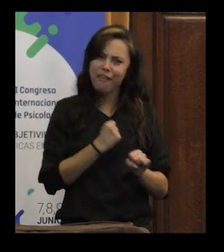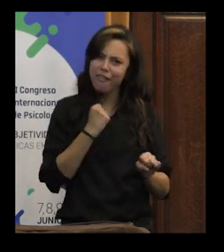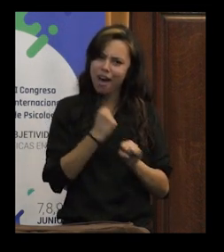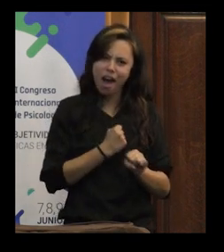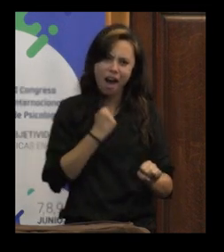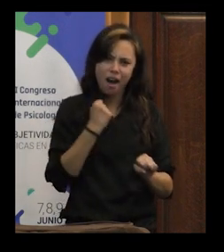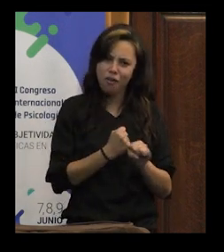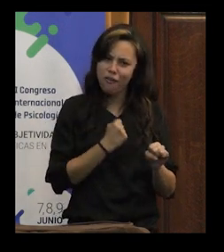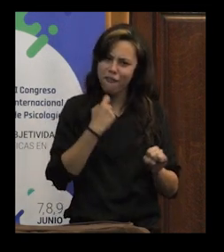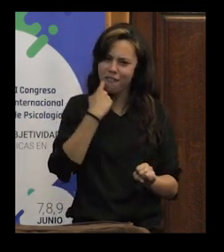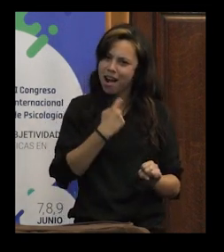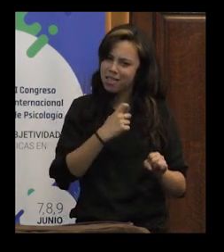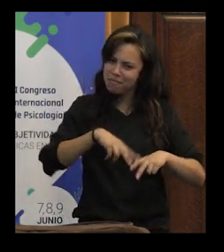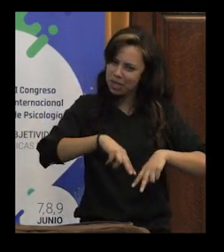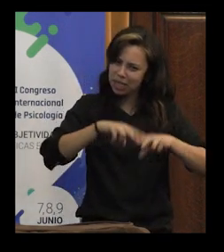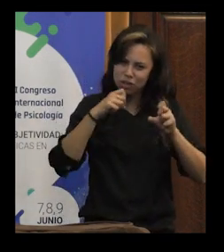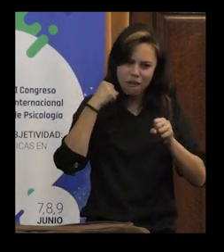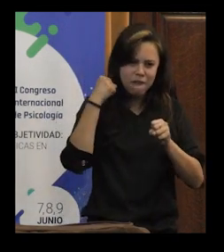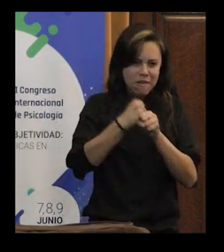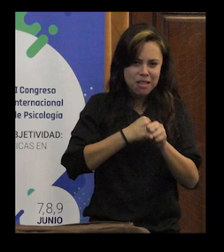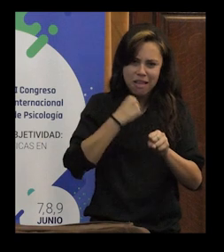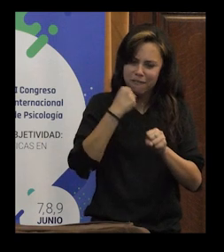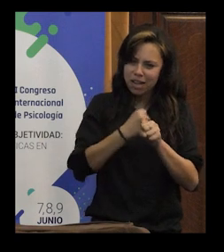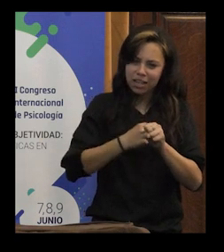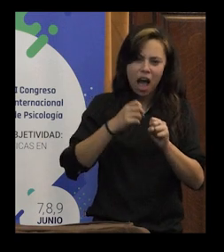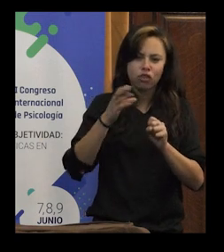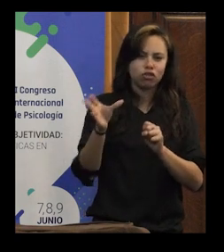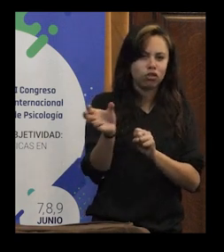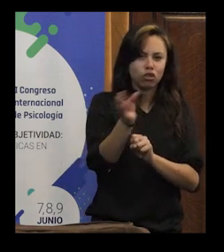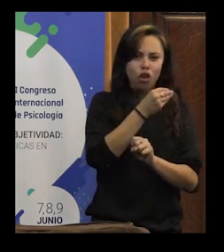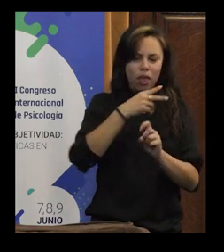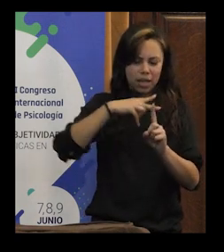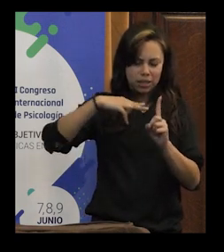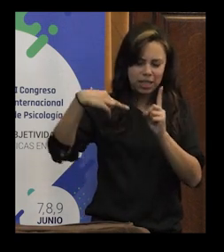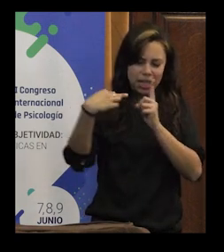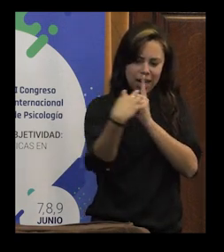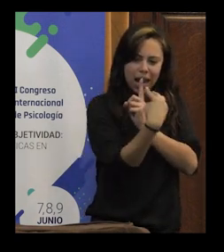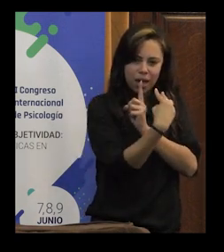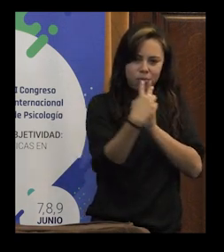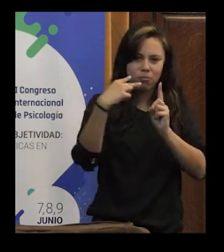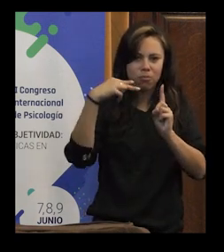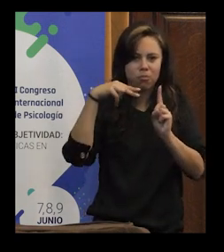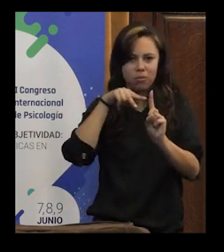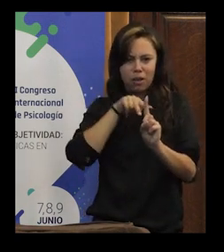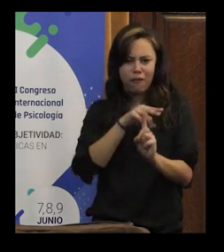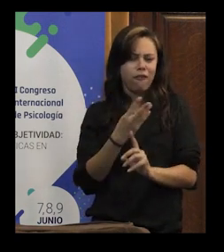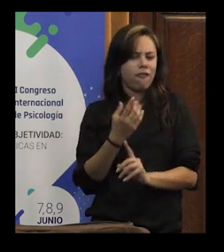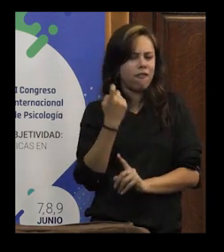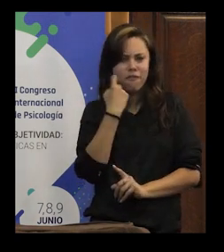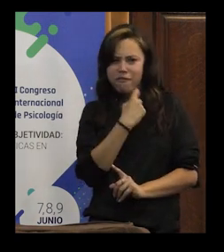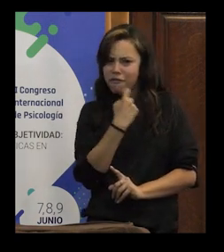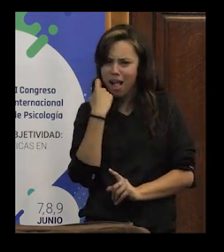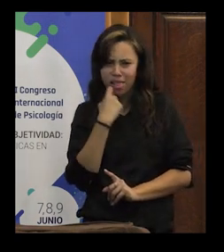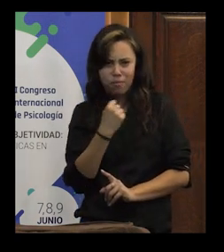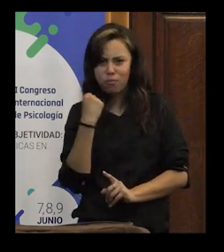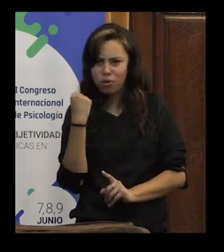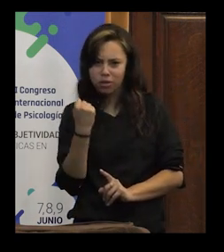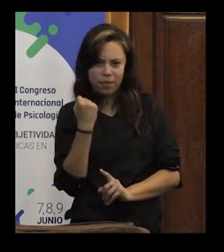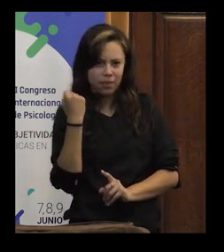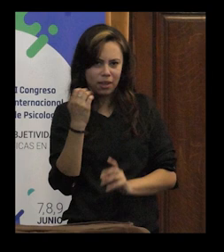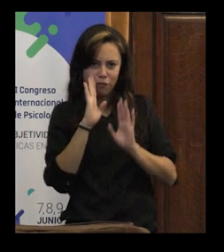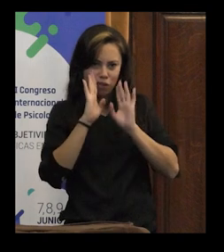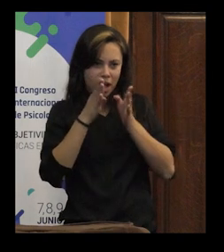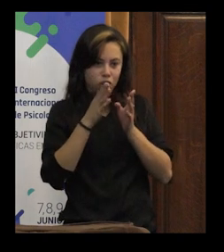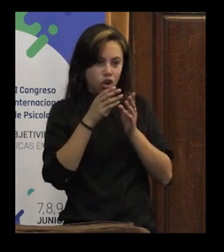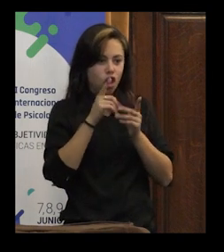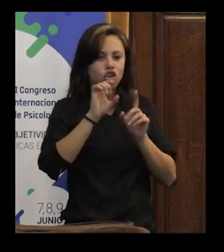de la investigação e aplicações de las manipulações genéticas. Mais especificamente, desde